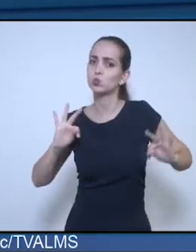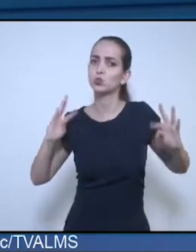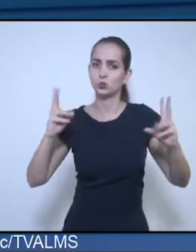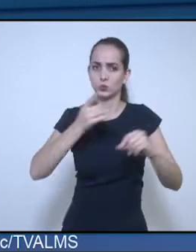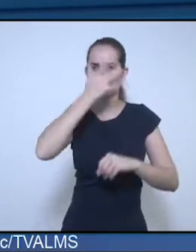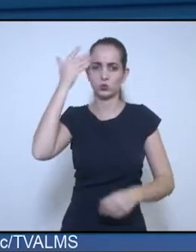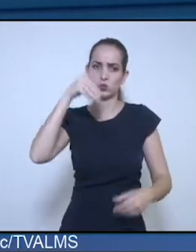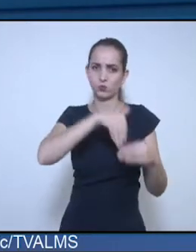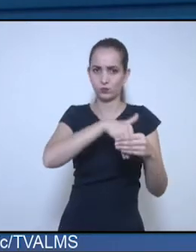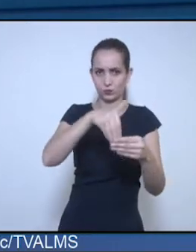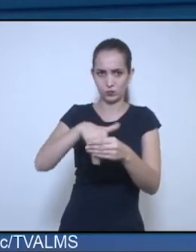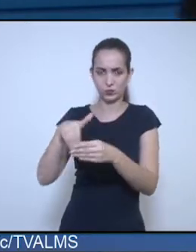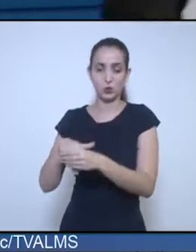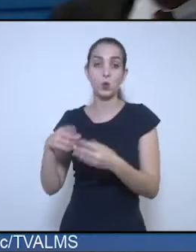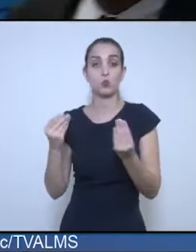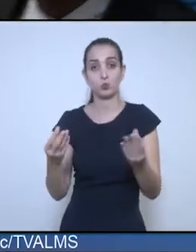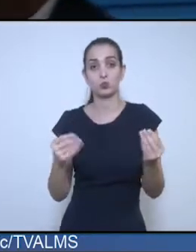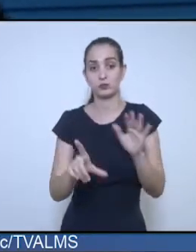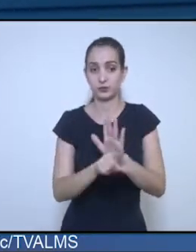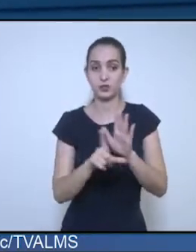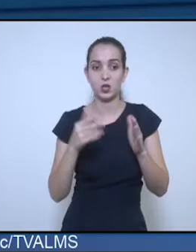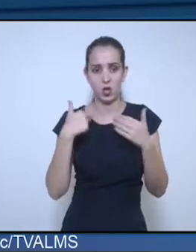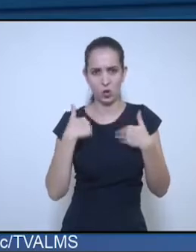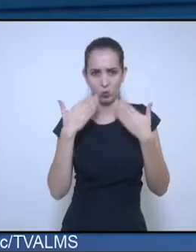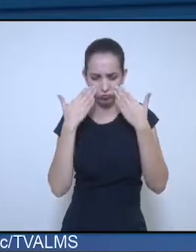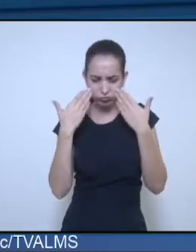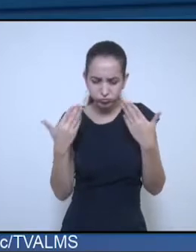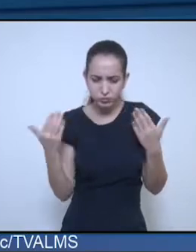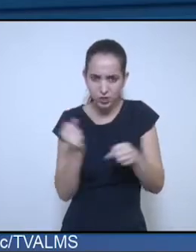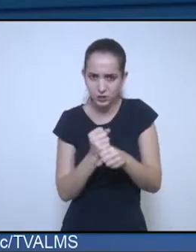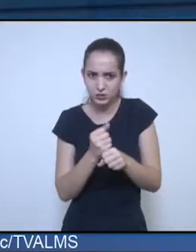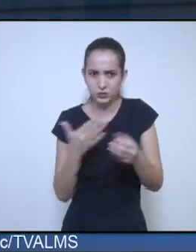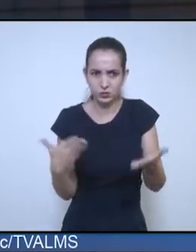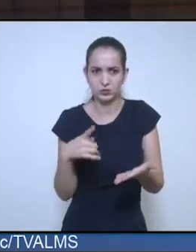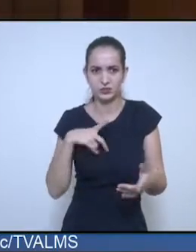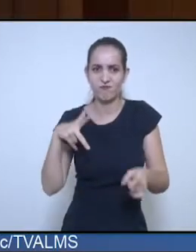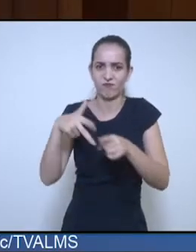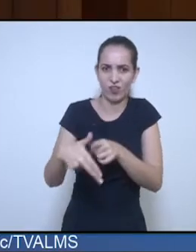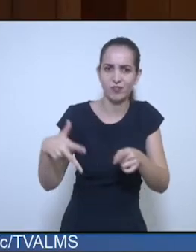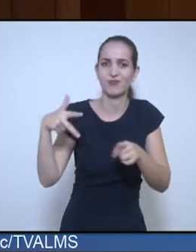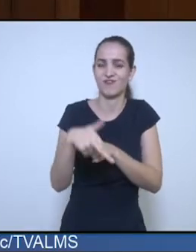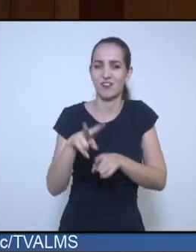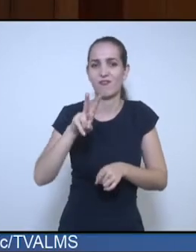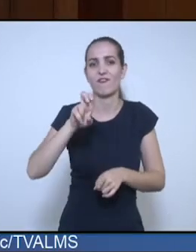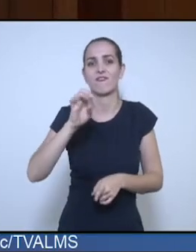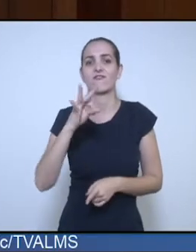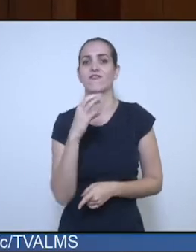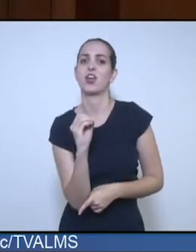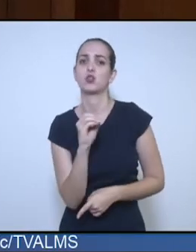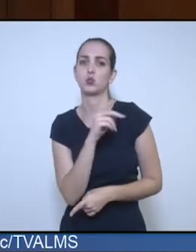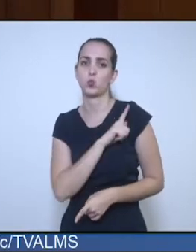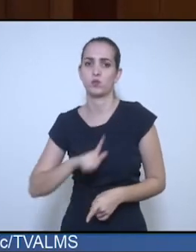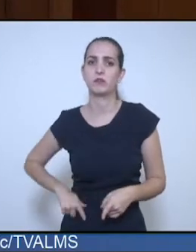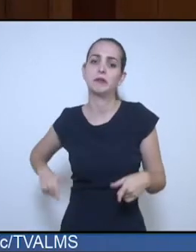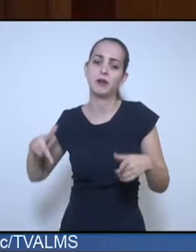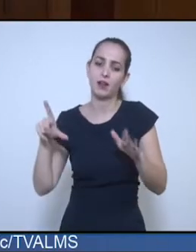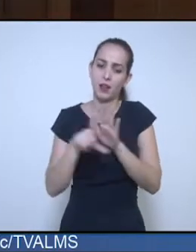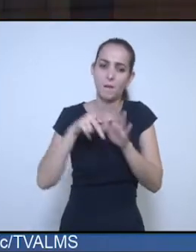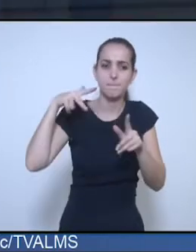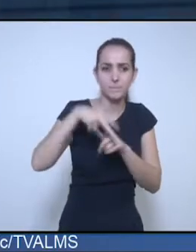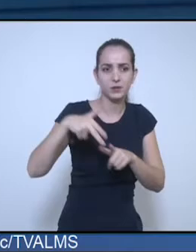unanimidade muitas leis, eu estou observando agora este ano, e tem veto chegando assim, ó, de enxurrada. A enxurrada que pegou aqui da